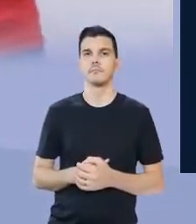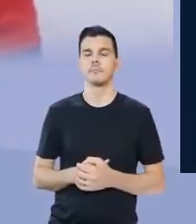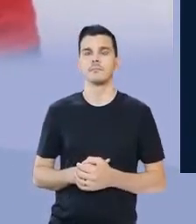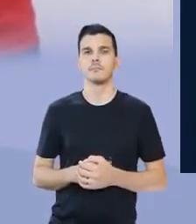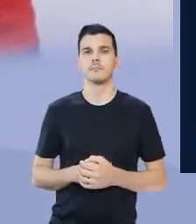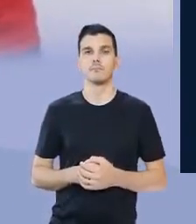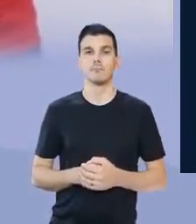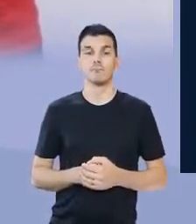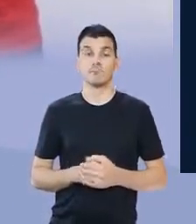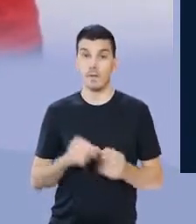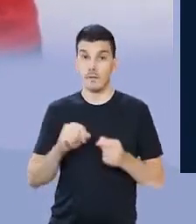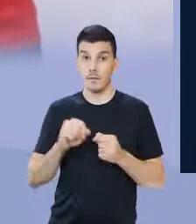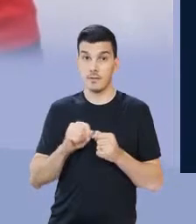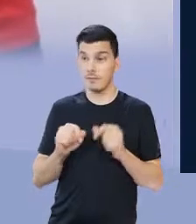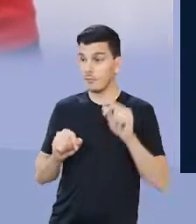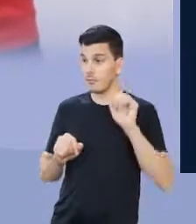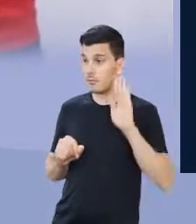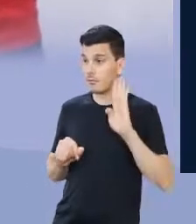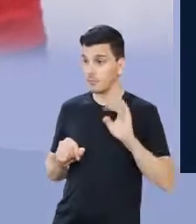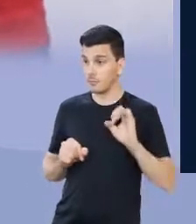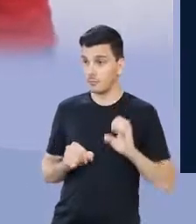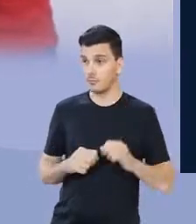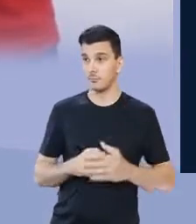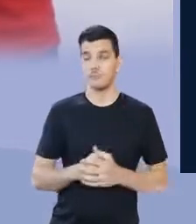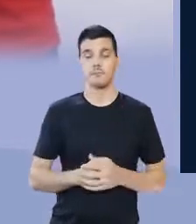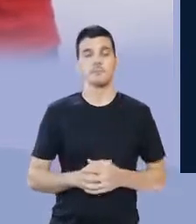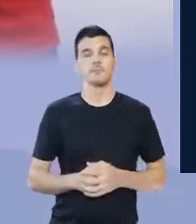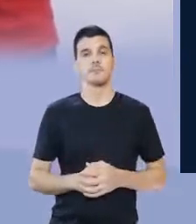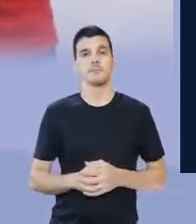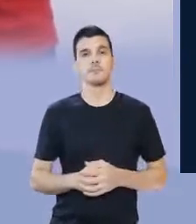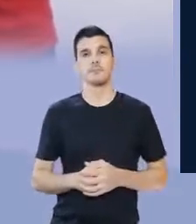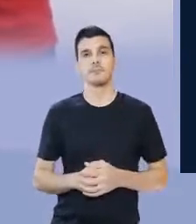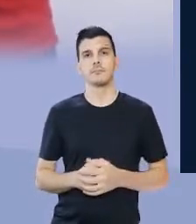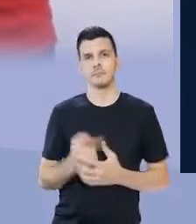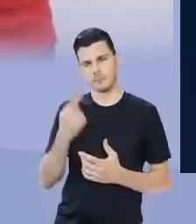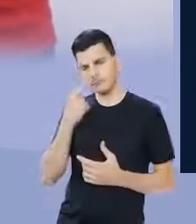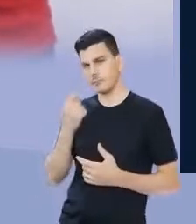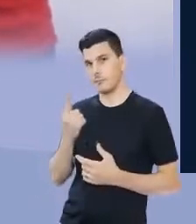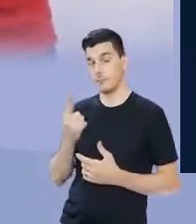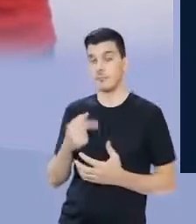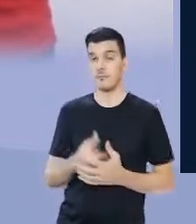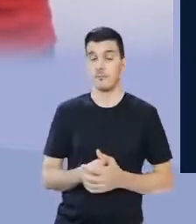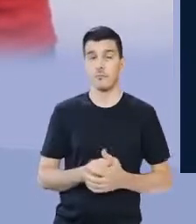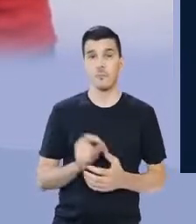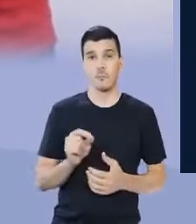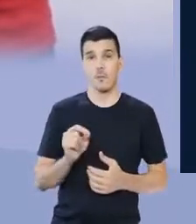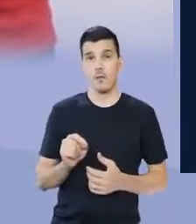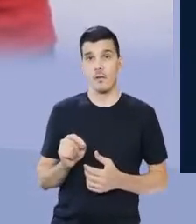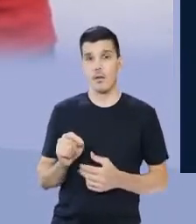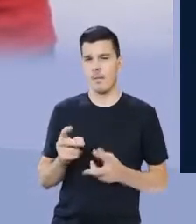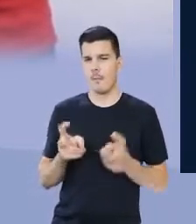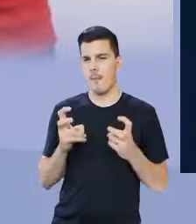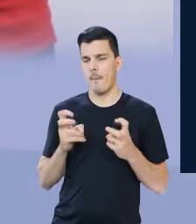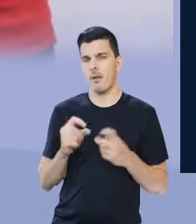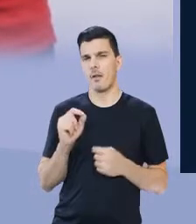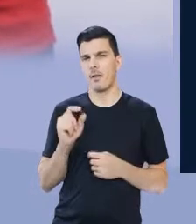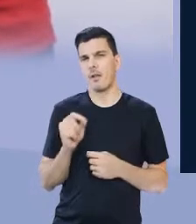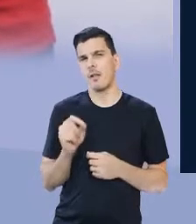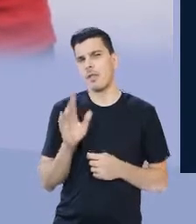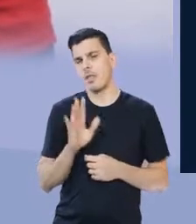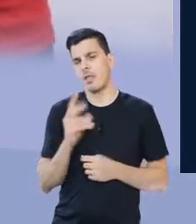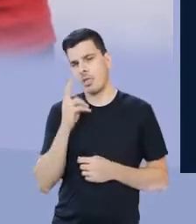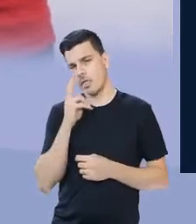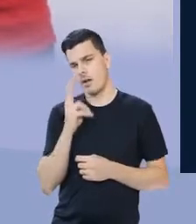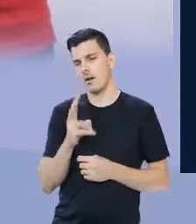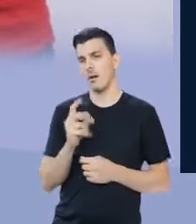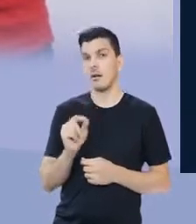ela, eu. Então, aqui dá uma ideia, não é? Assim, a priori, assim, a gente botando o olho,